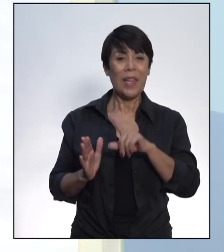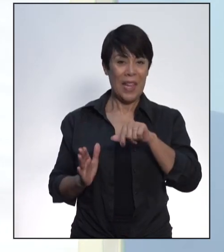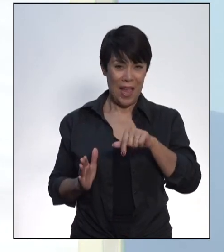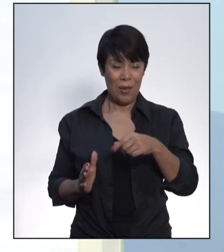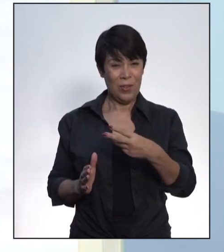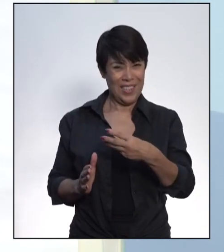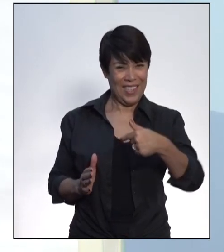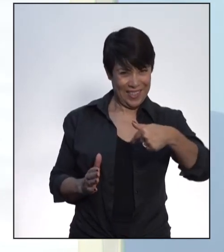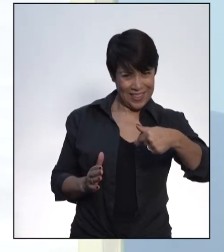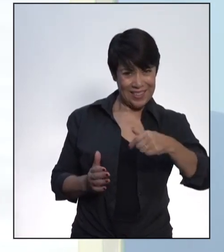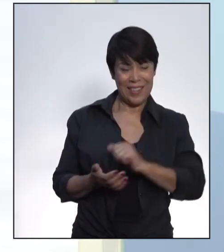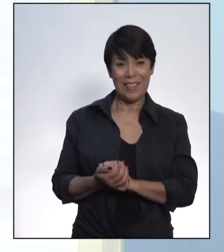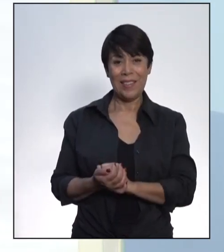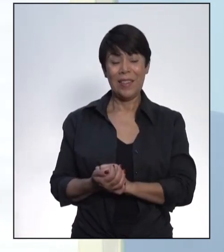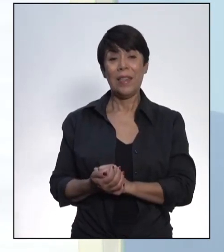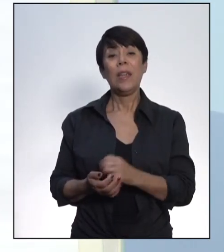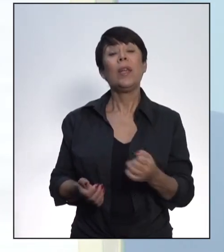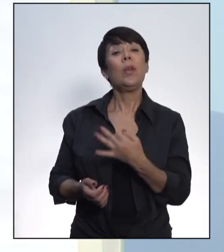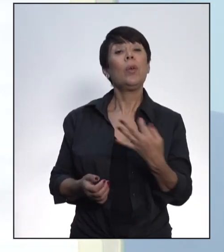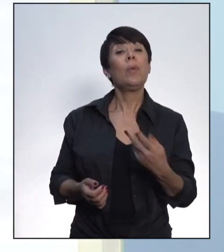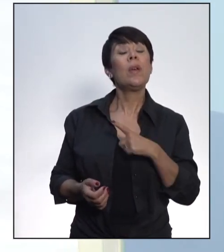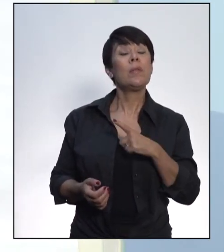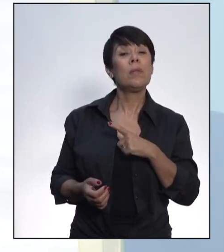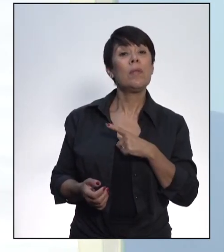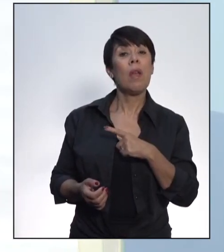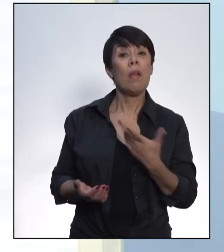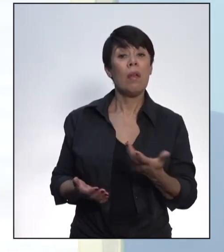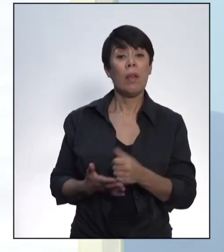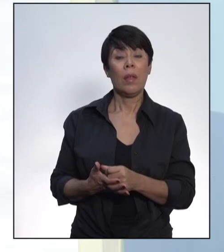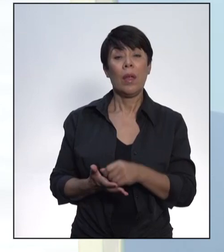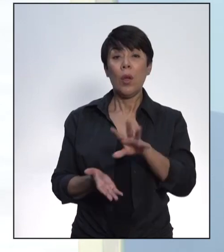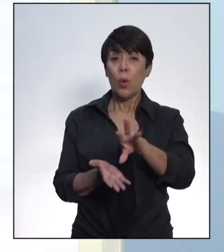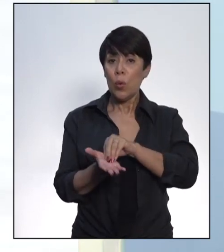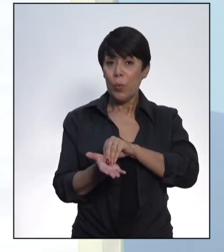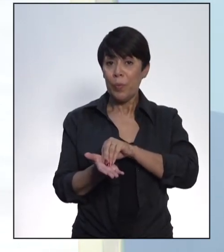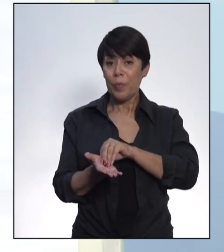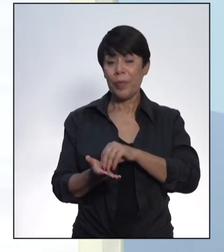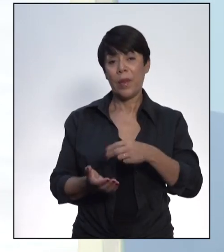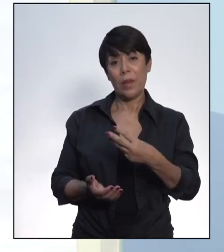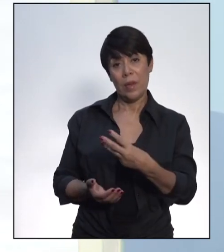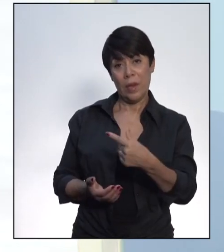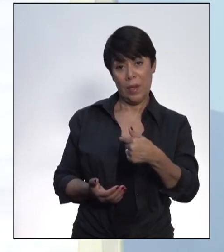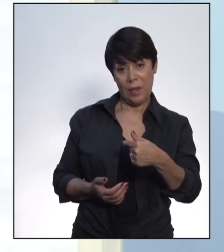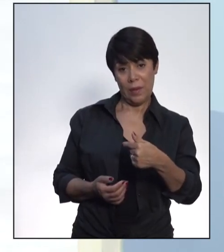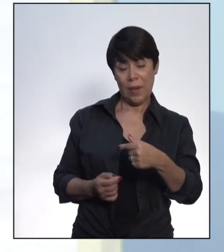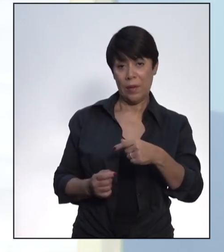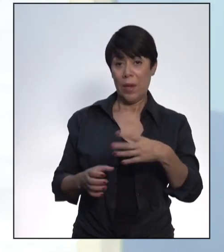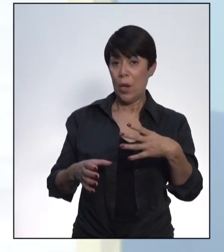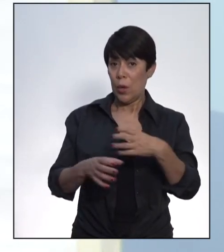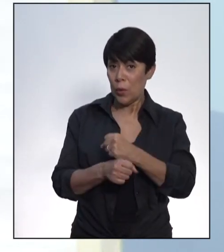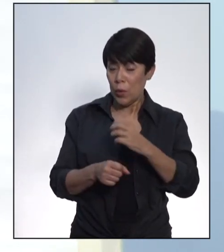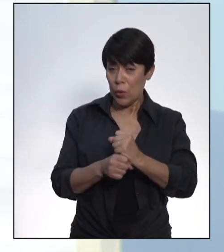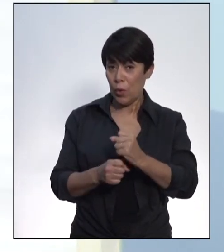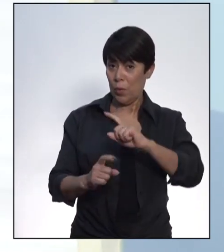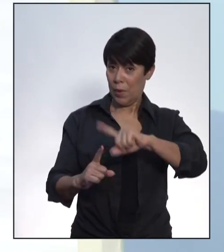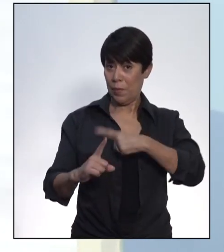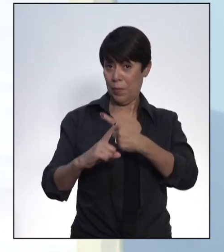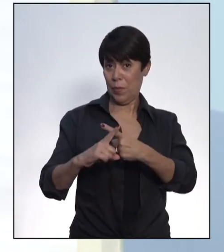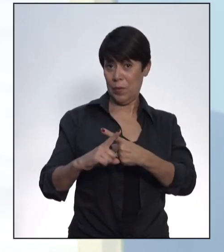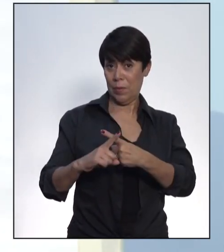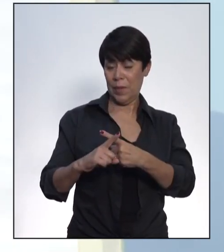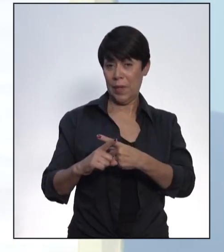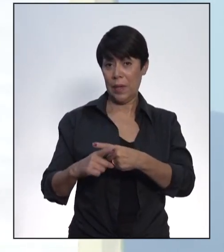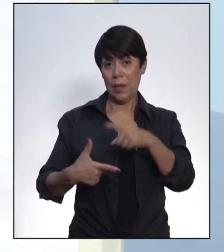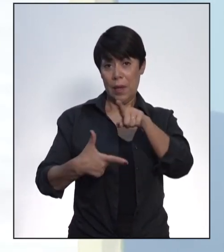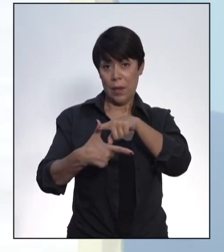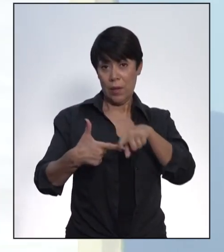né? E quantos termos eu tenho? Aqui copia, 37. Soma, multiplica, divide